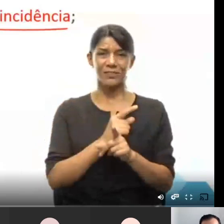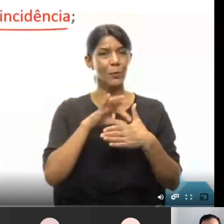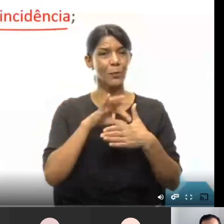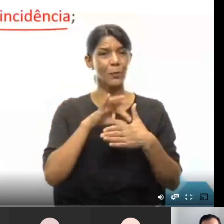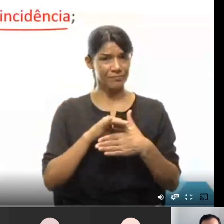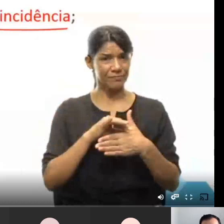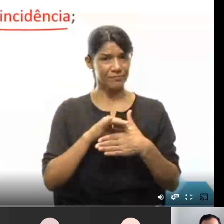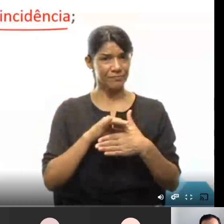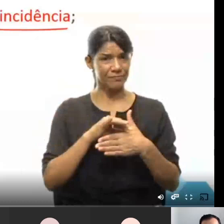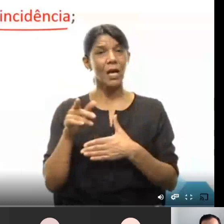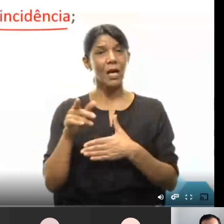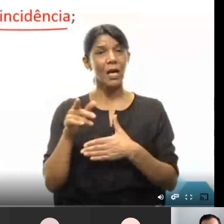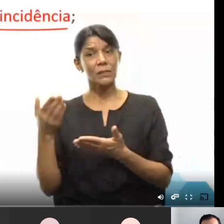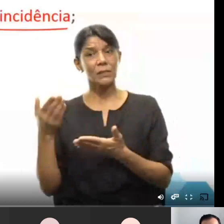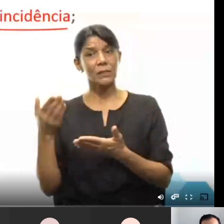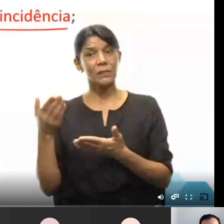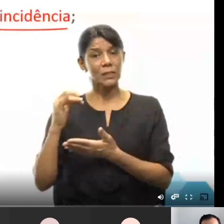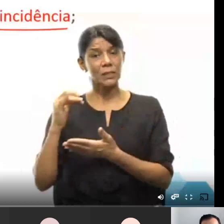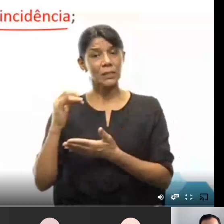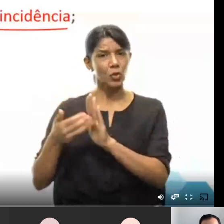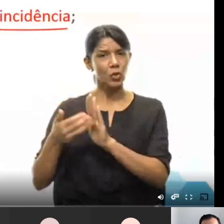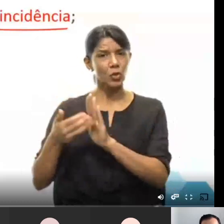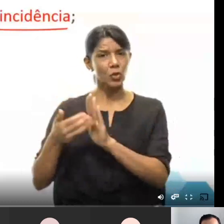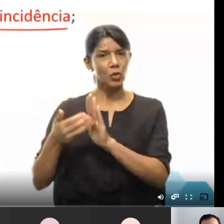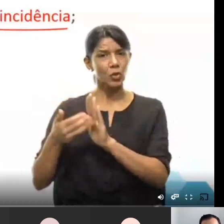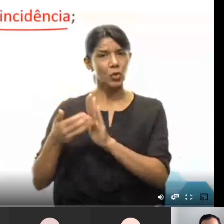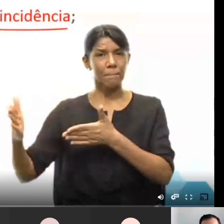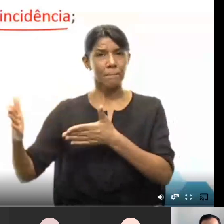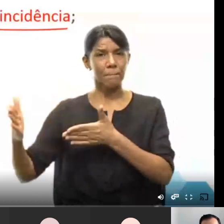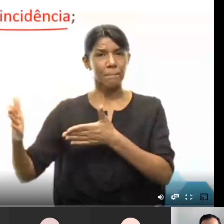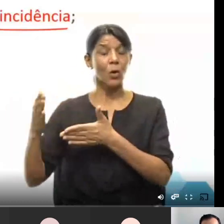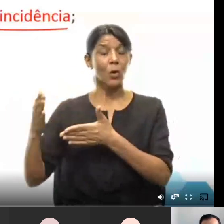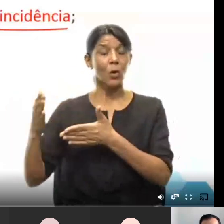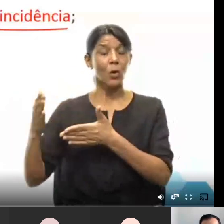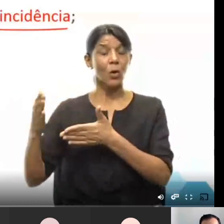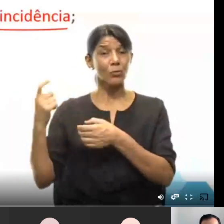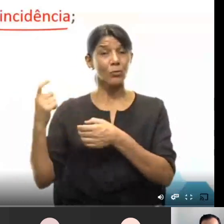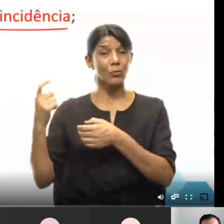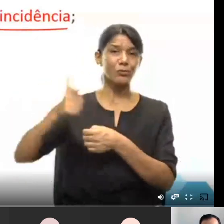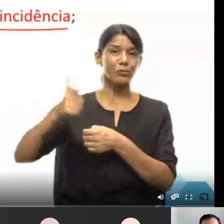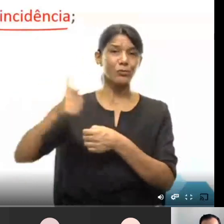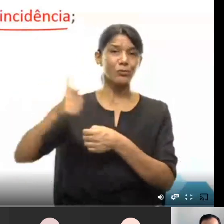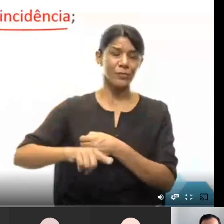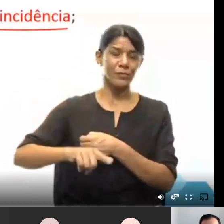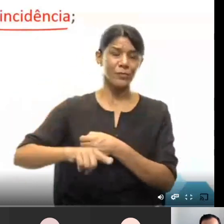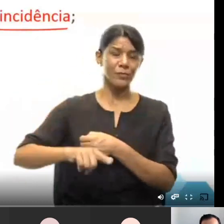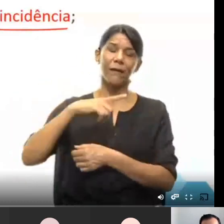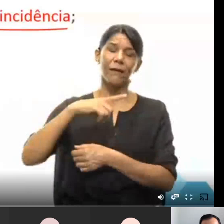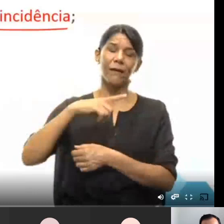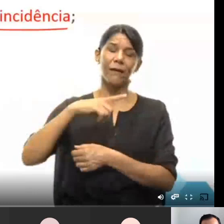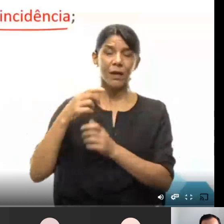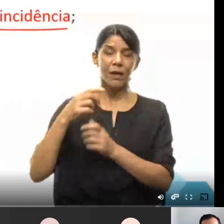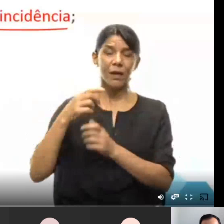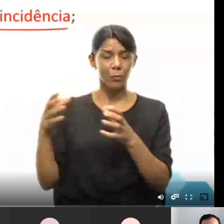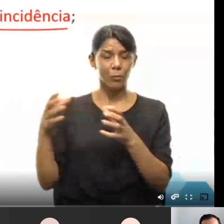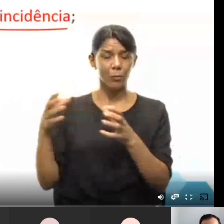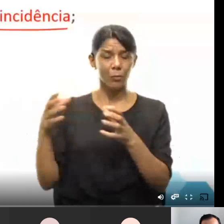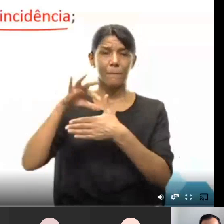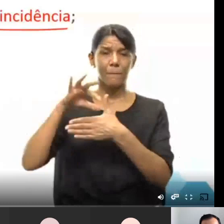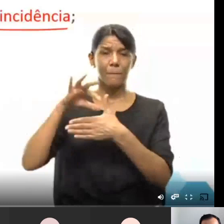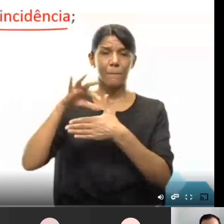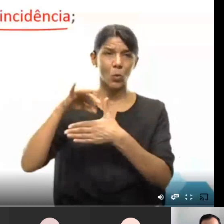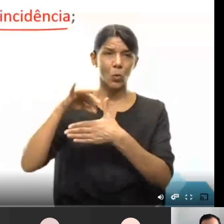se a remissão for parcial ou se houver reincidência, haverá um aumento novamente das